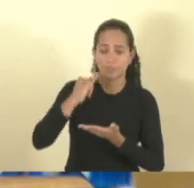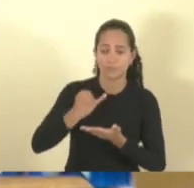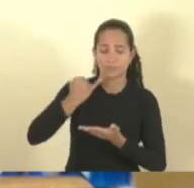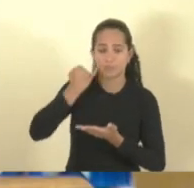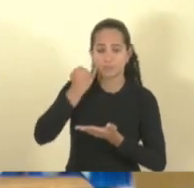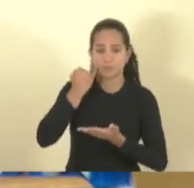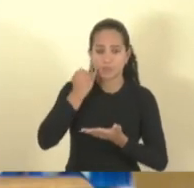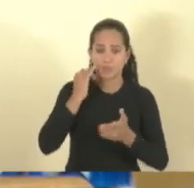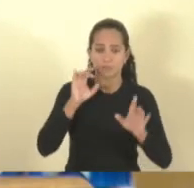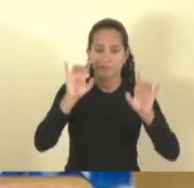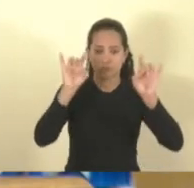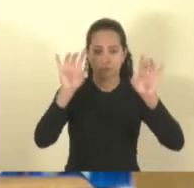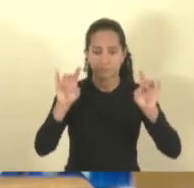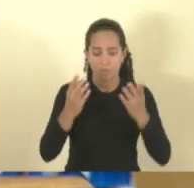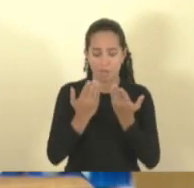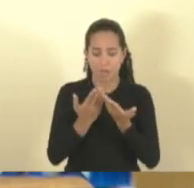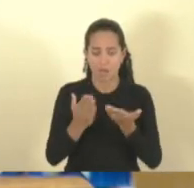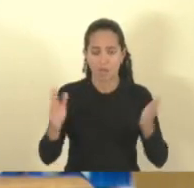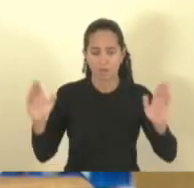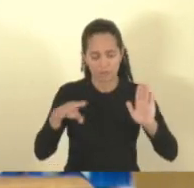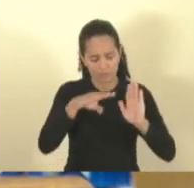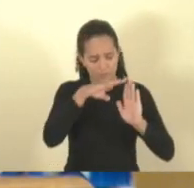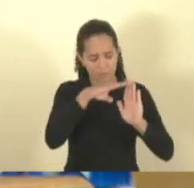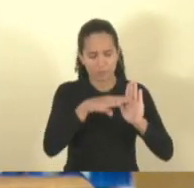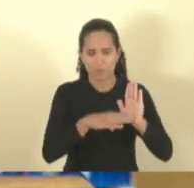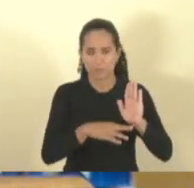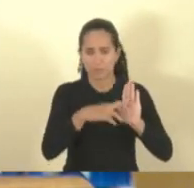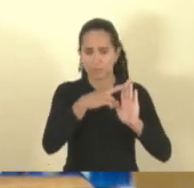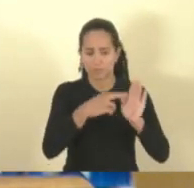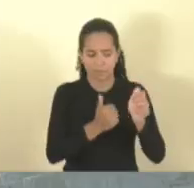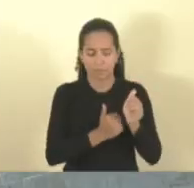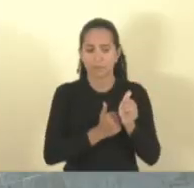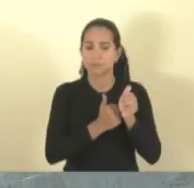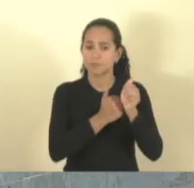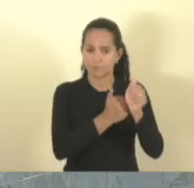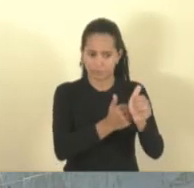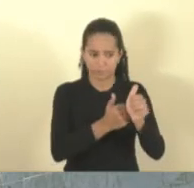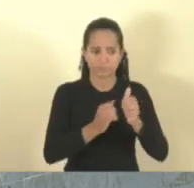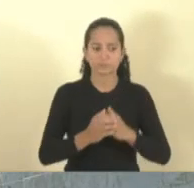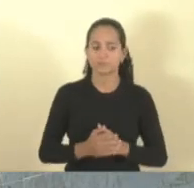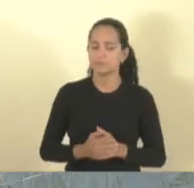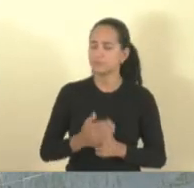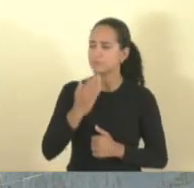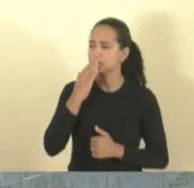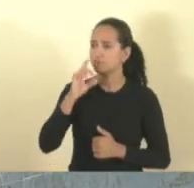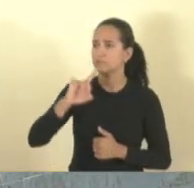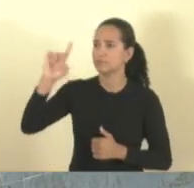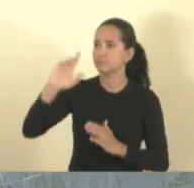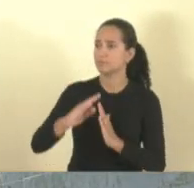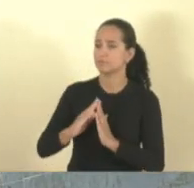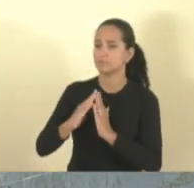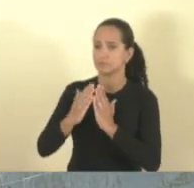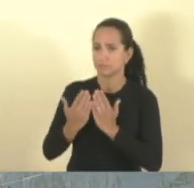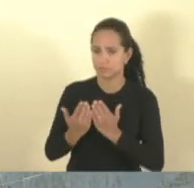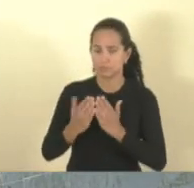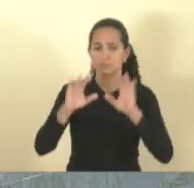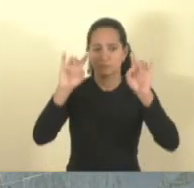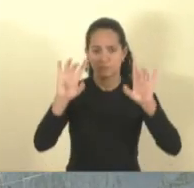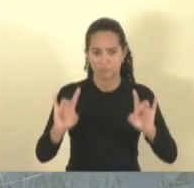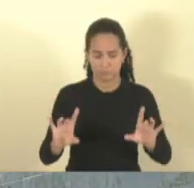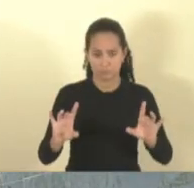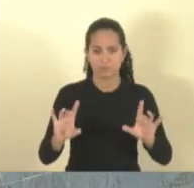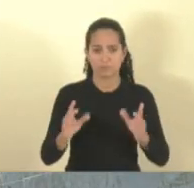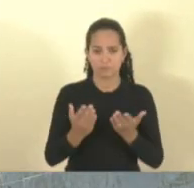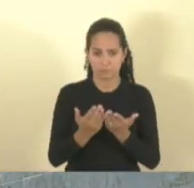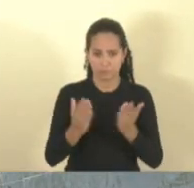sessão solene conforme é regimental. Invocando a proteção de Deus, eu declaro aberta a sessão solene e